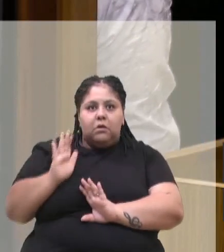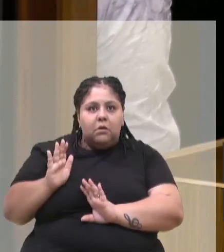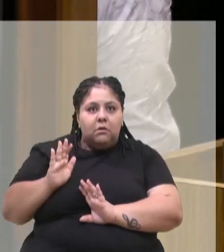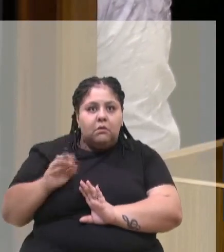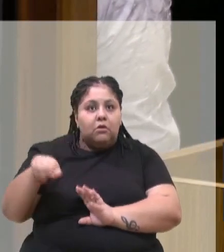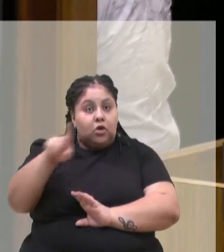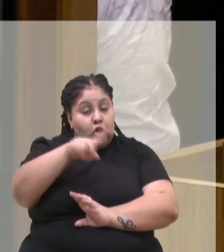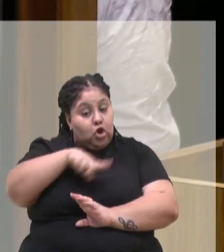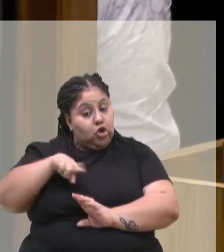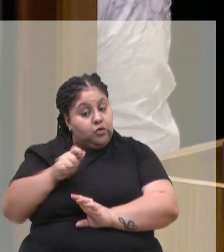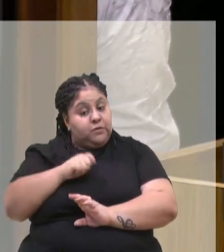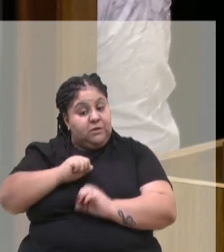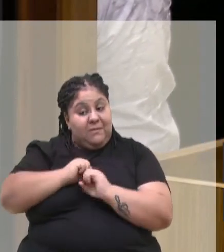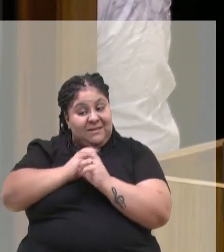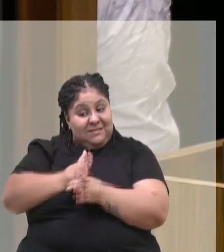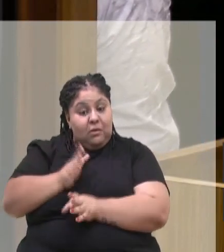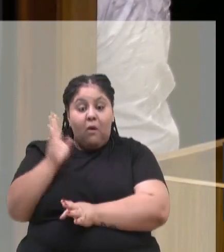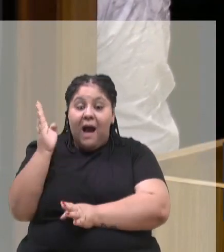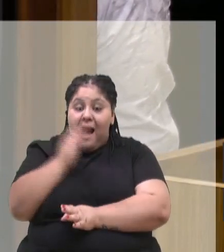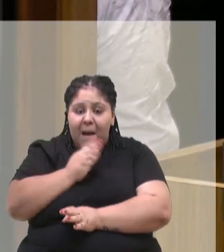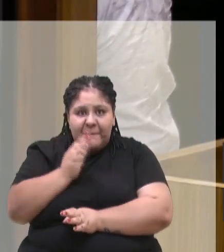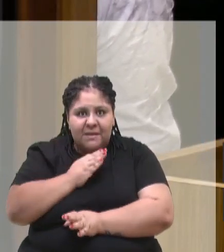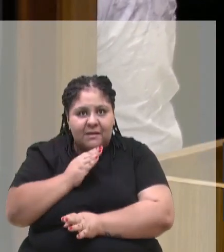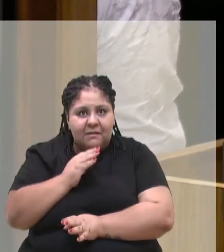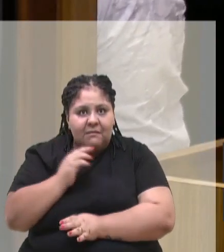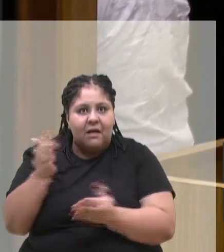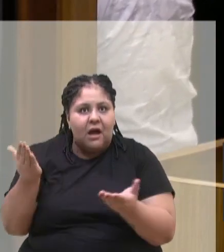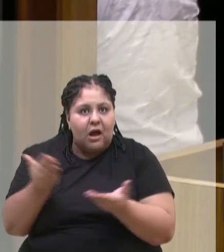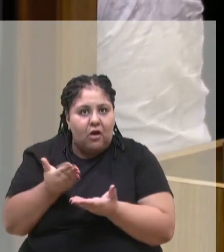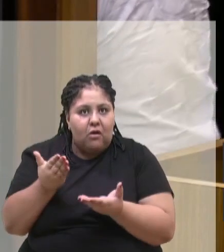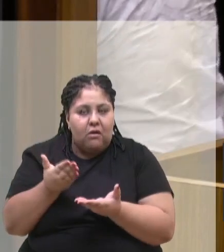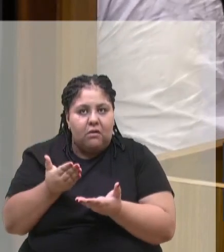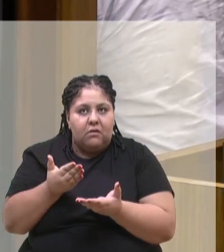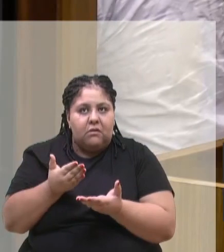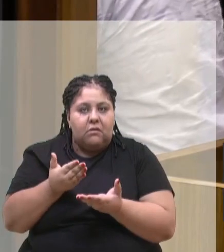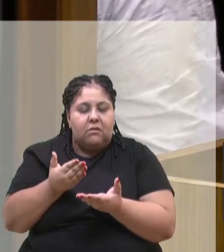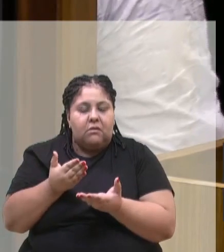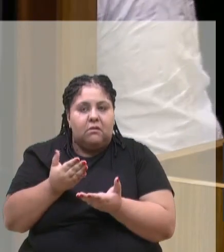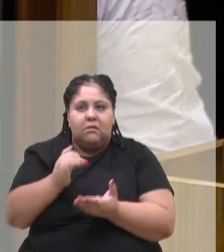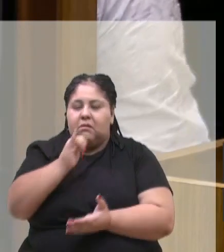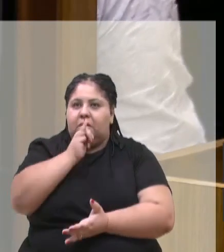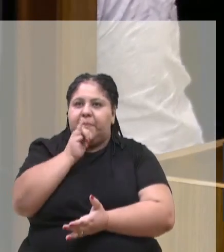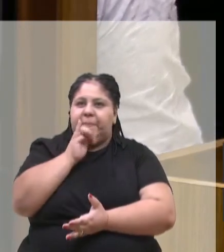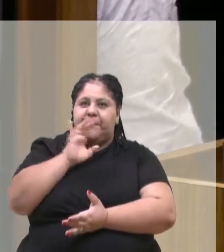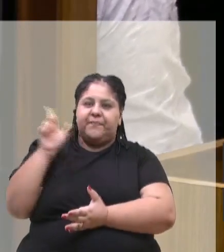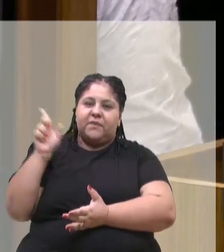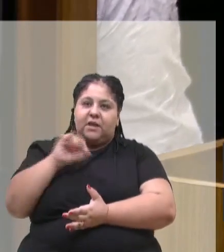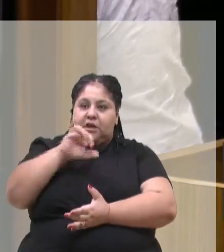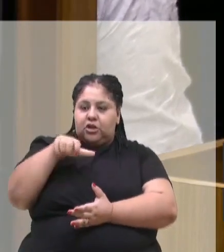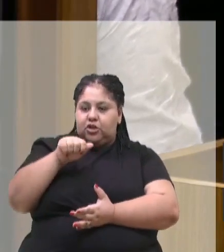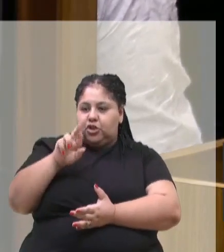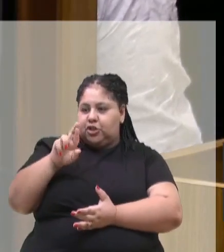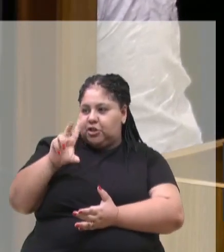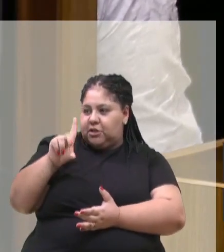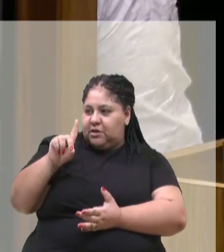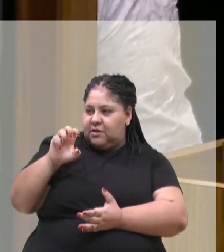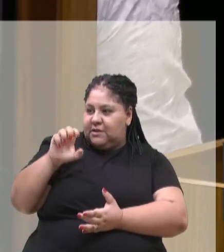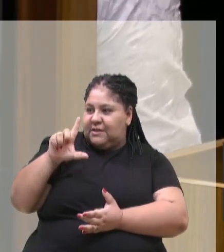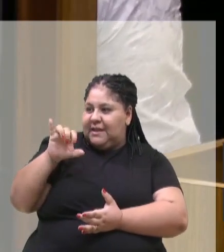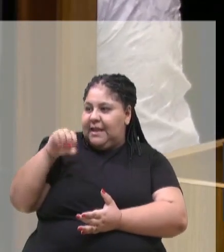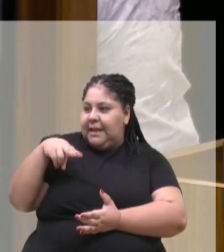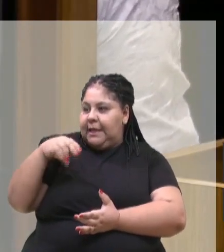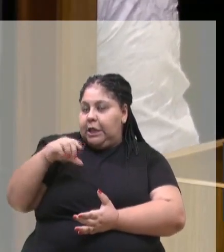uma ação enérgica nesse sentido. Porque, por exemplo, lá no Jardelino, tem o Ivanir